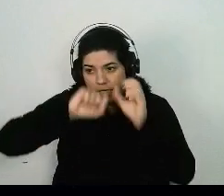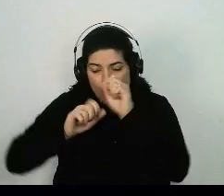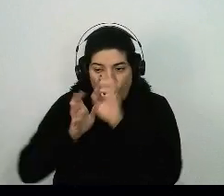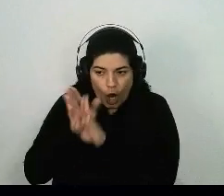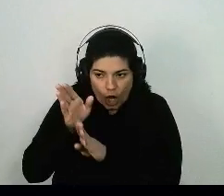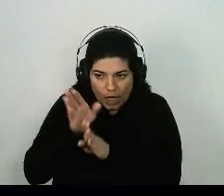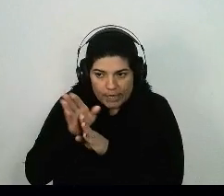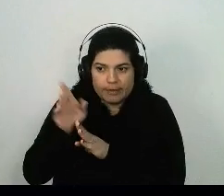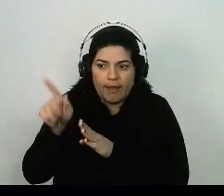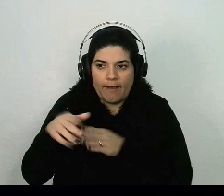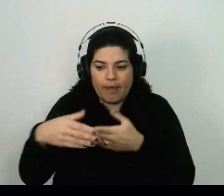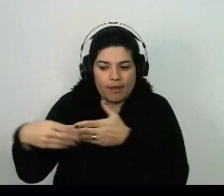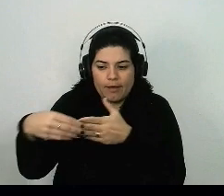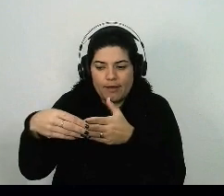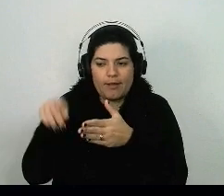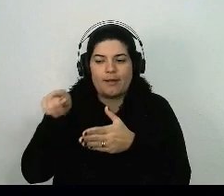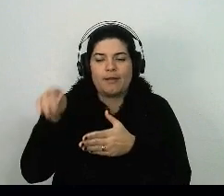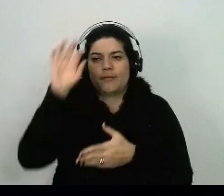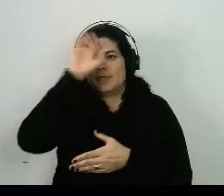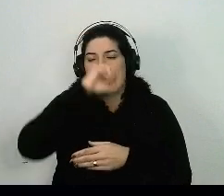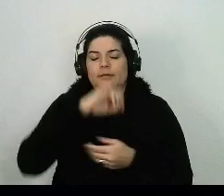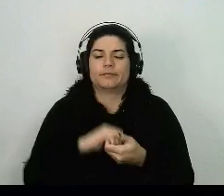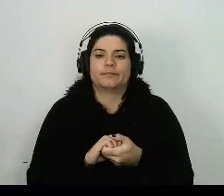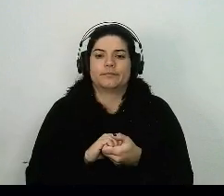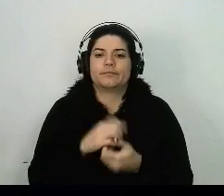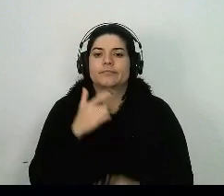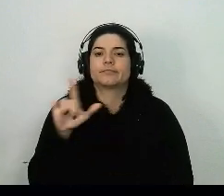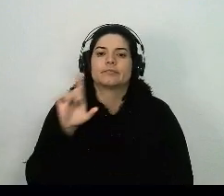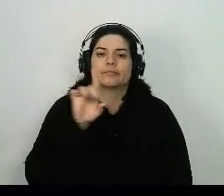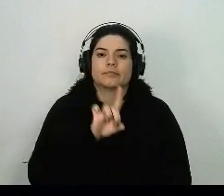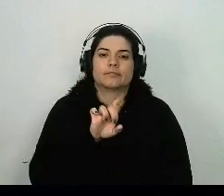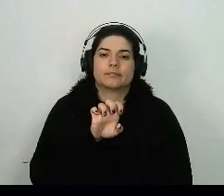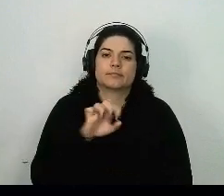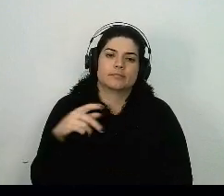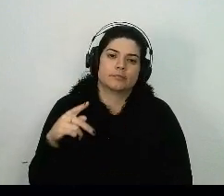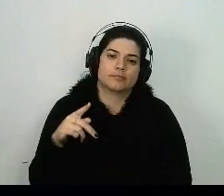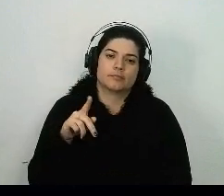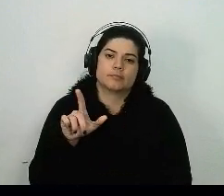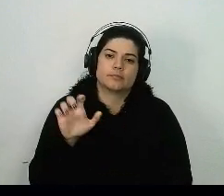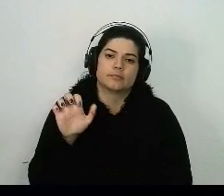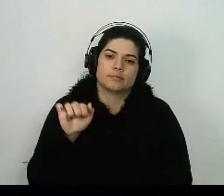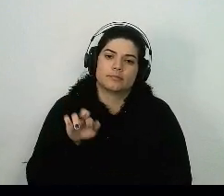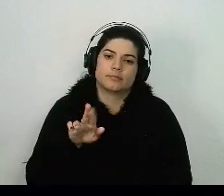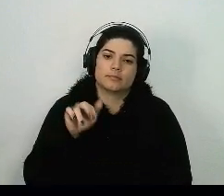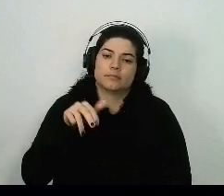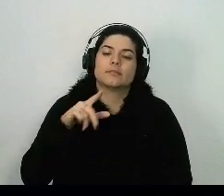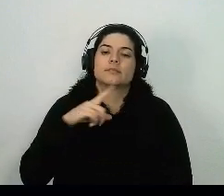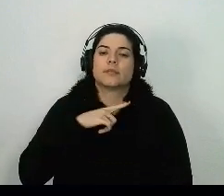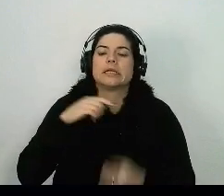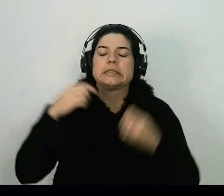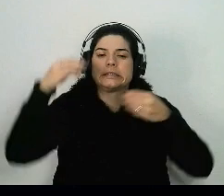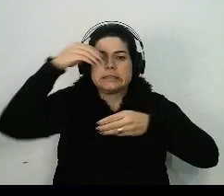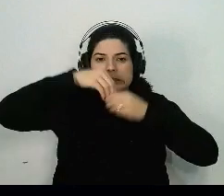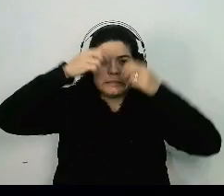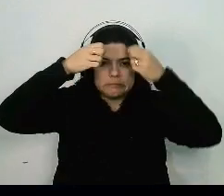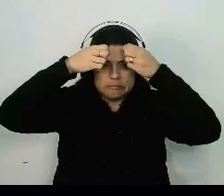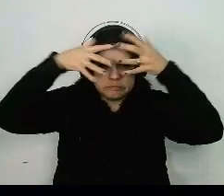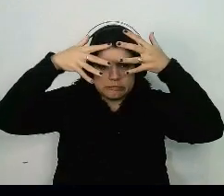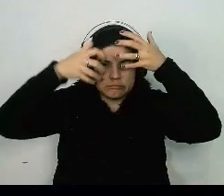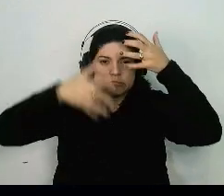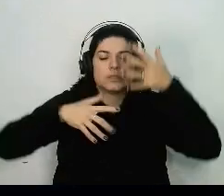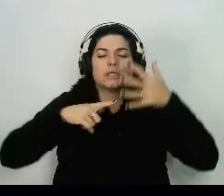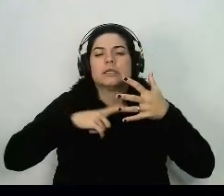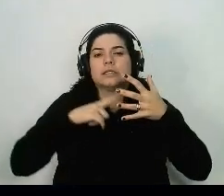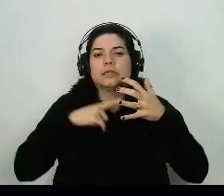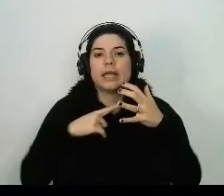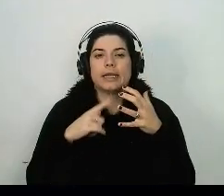processo de aprendizagem. E o Deep Learning, aí tem a formação das redes neurais, é mais complexo, requer